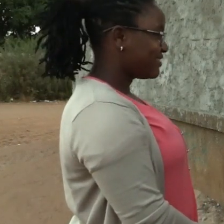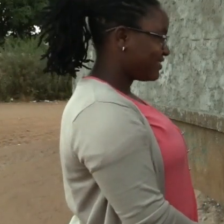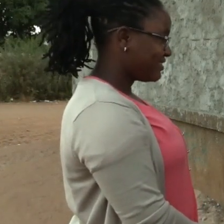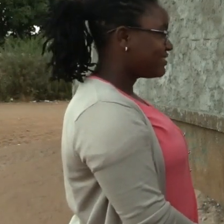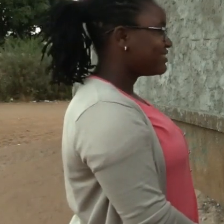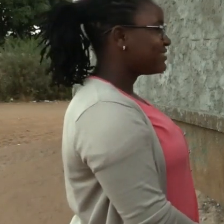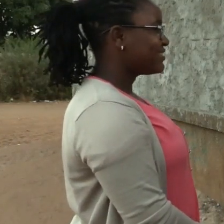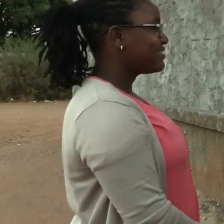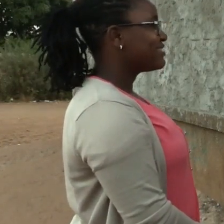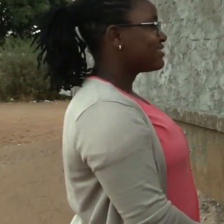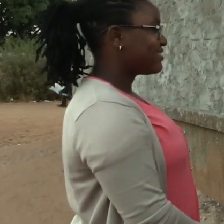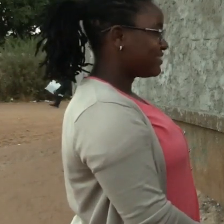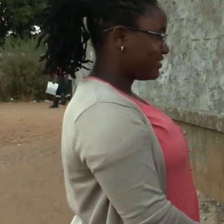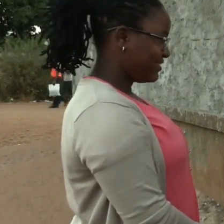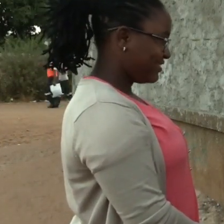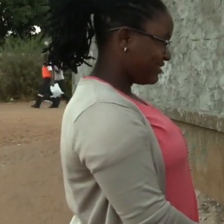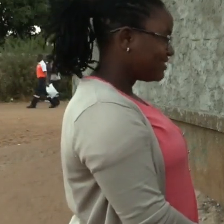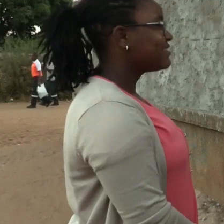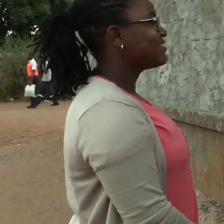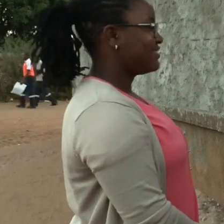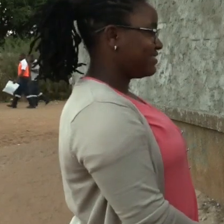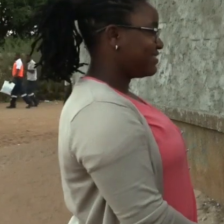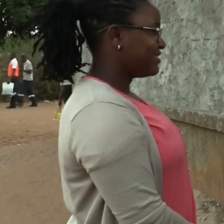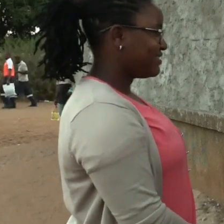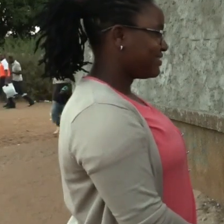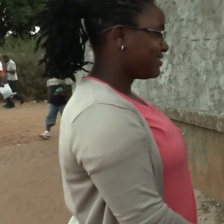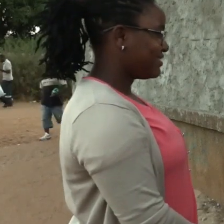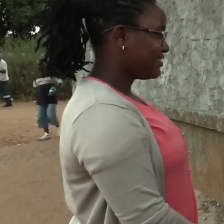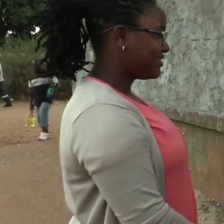Ministério da Defesa Nacional